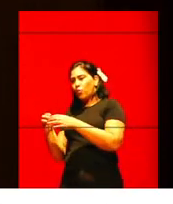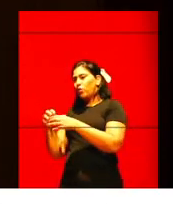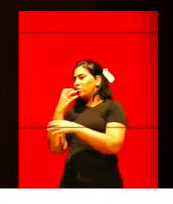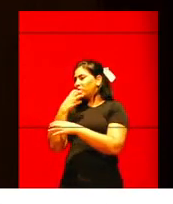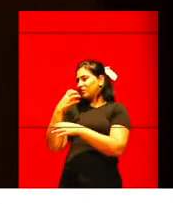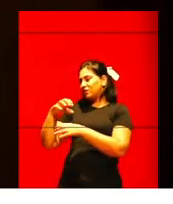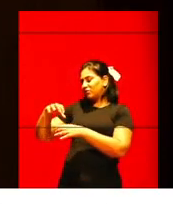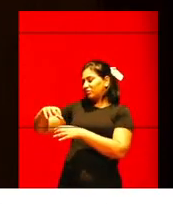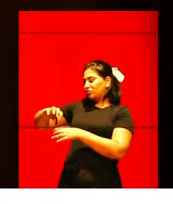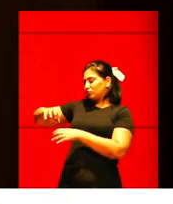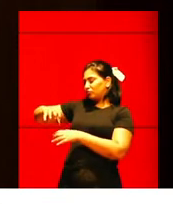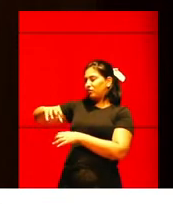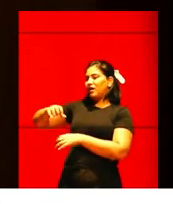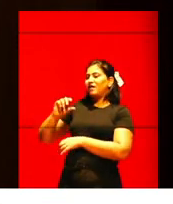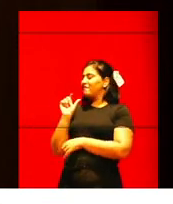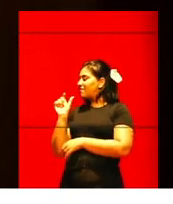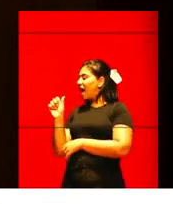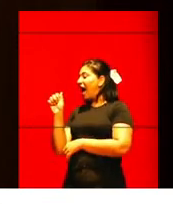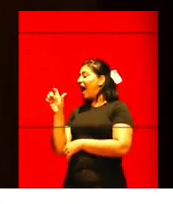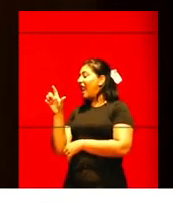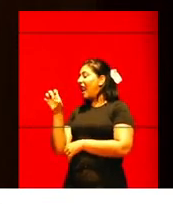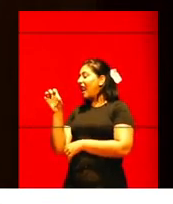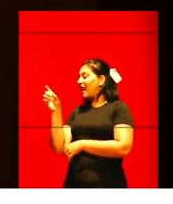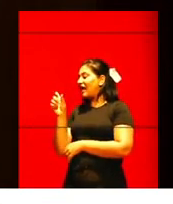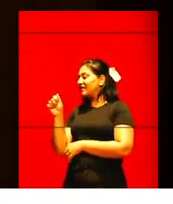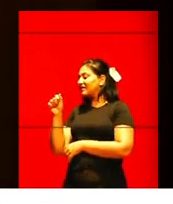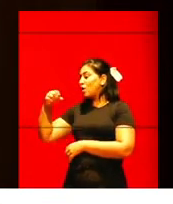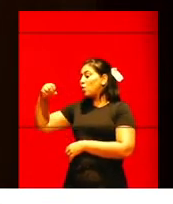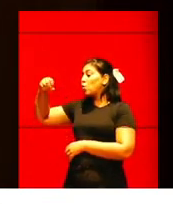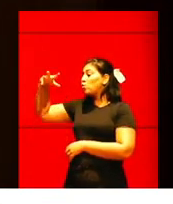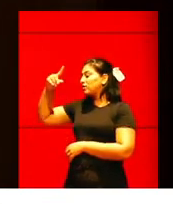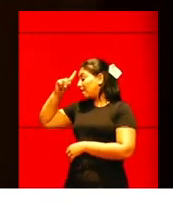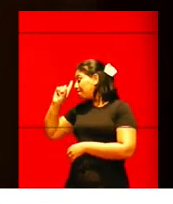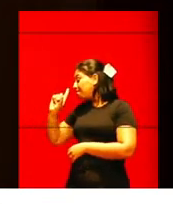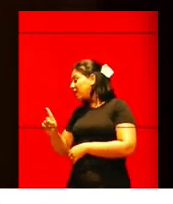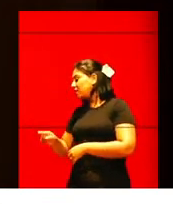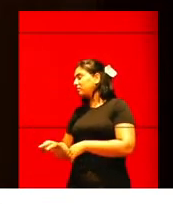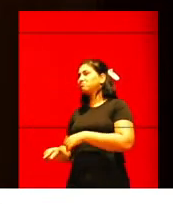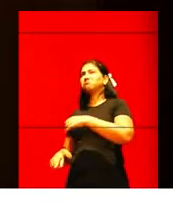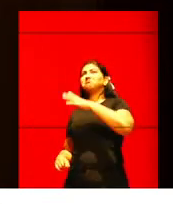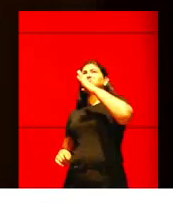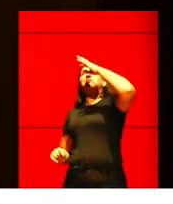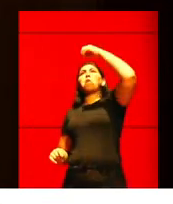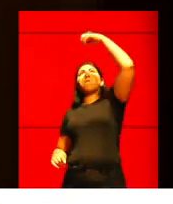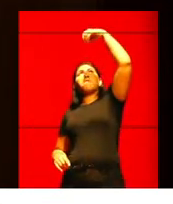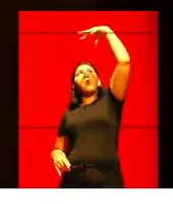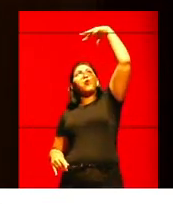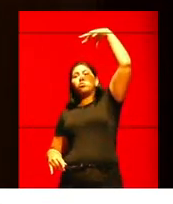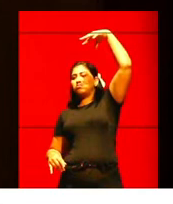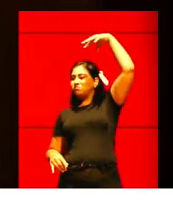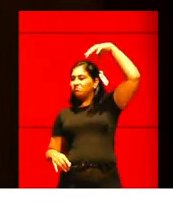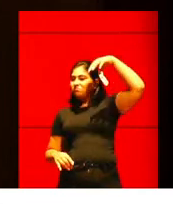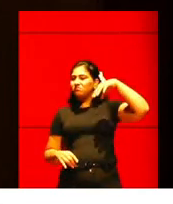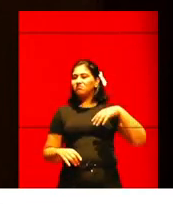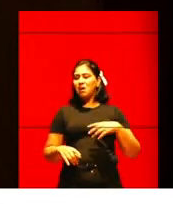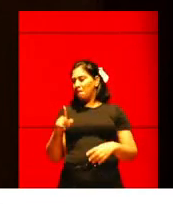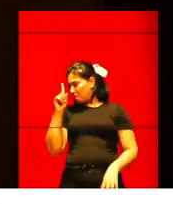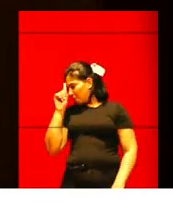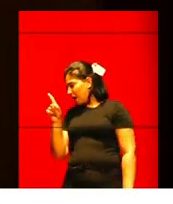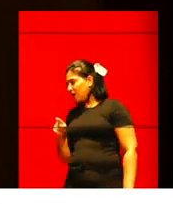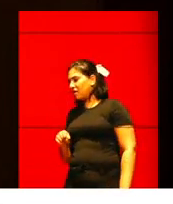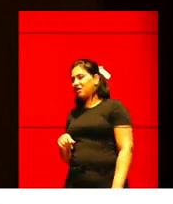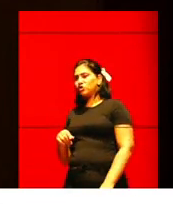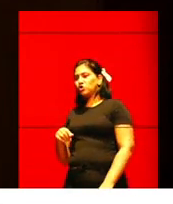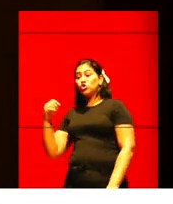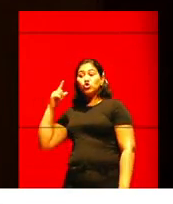tudo bem? Alexia, liga a luz. Agora, Alexia, liga o som. Eu não tenho Alexia, percebeu, né? Alexia, liga o